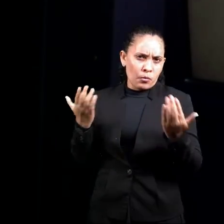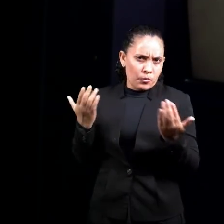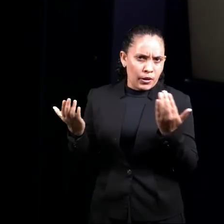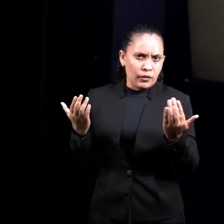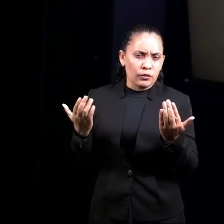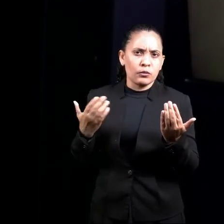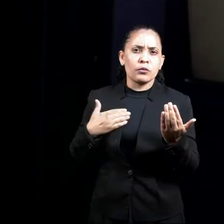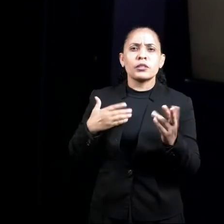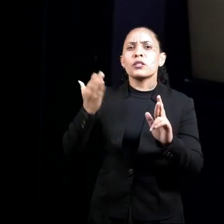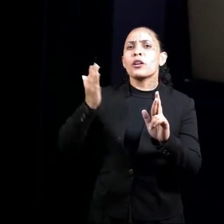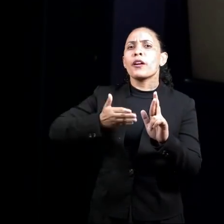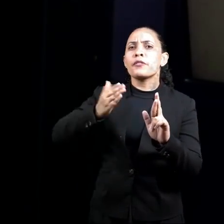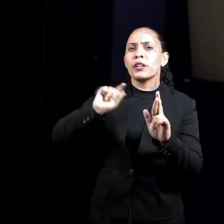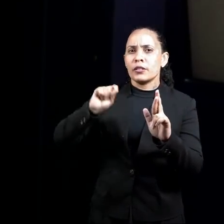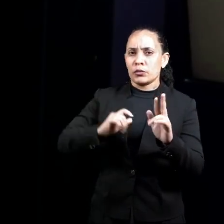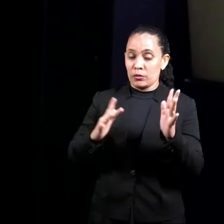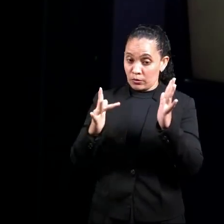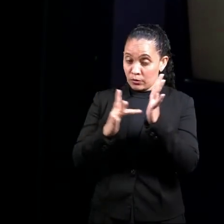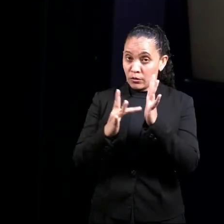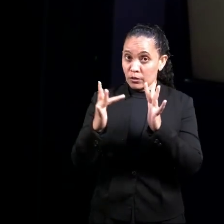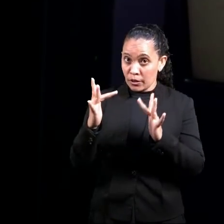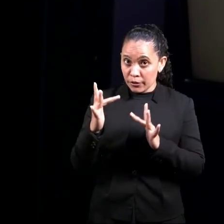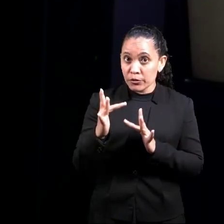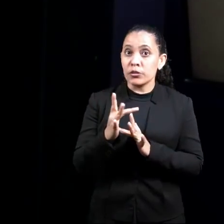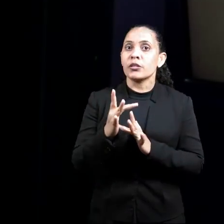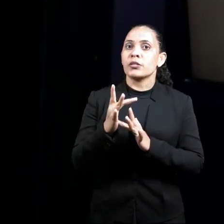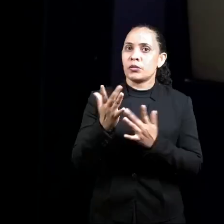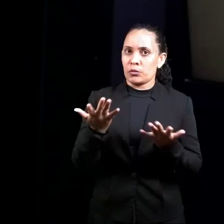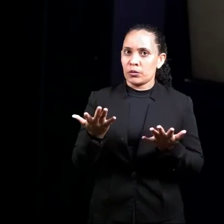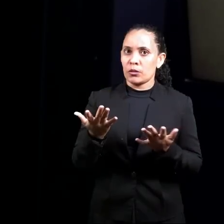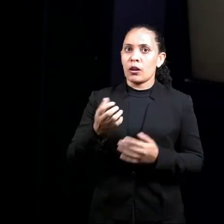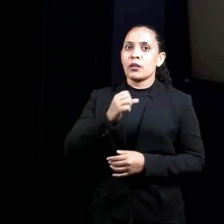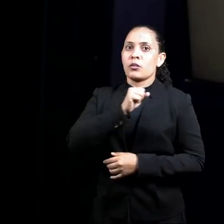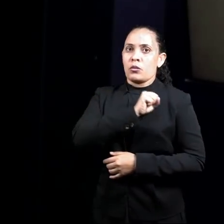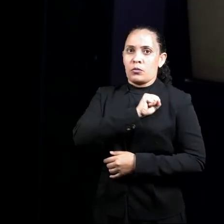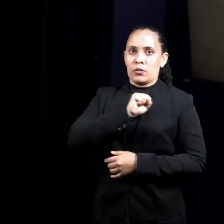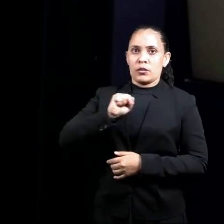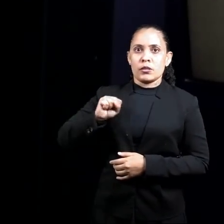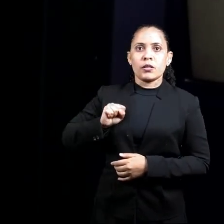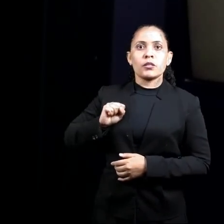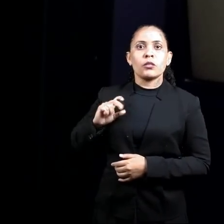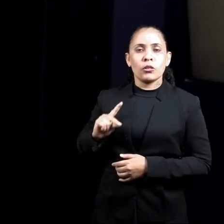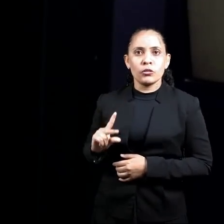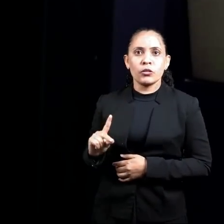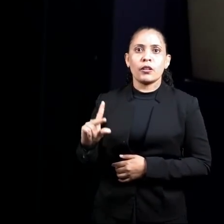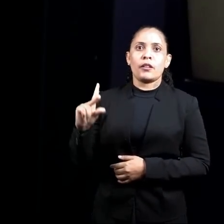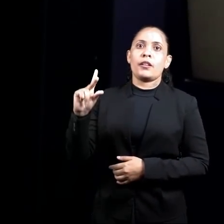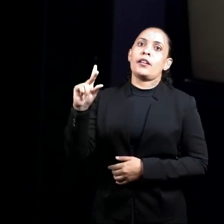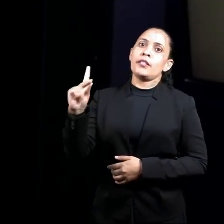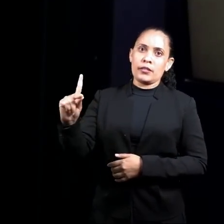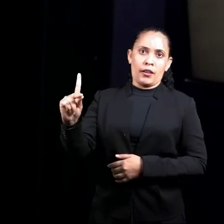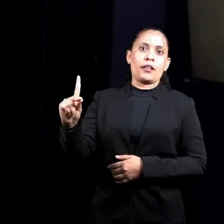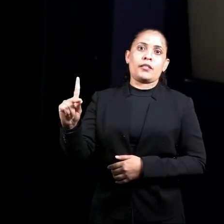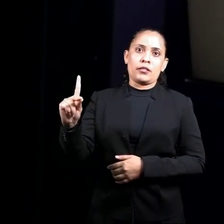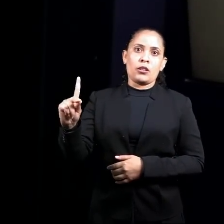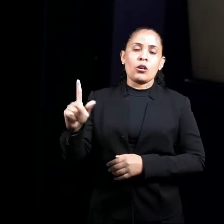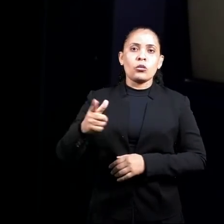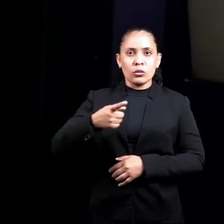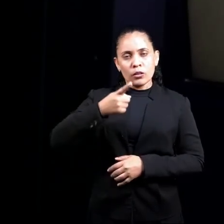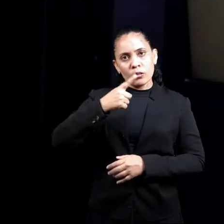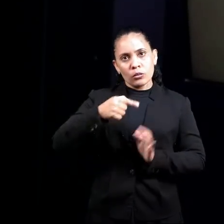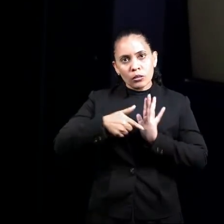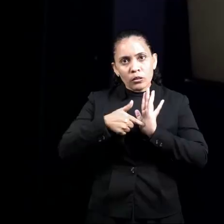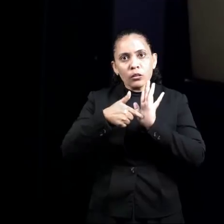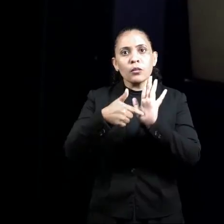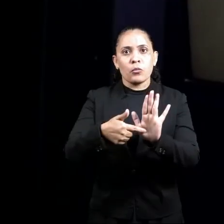se referindo à profecia sobre o Senhor Jesus, né, tu és sacerdote eterno, segundo a ordem de Melquisedeque,